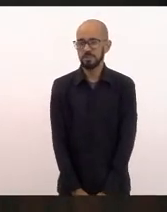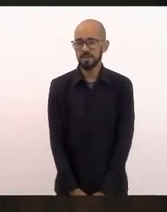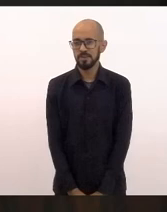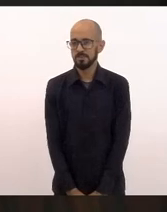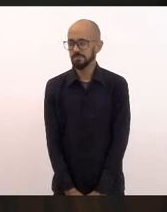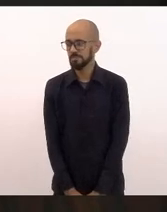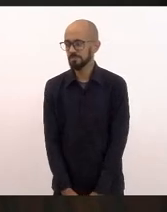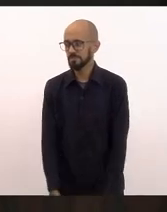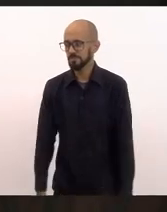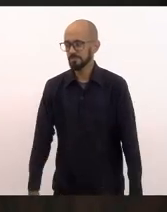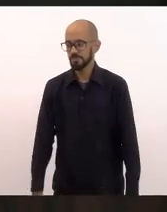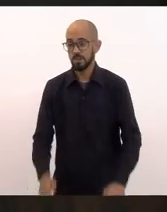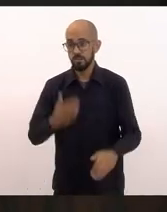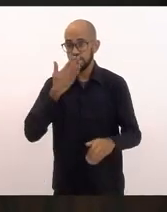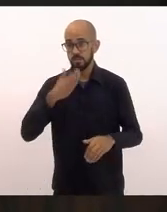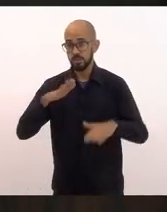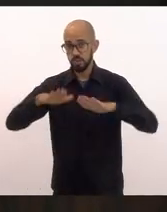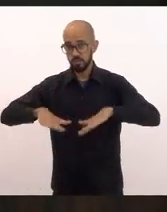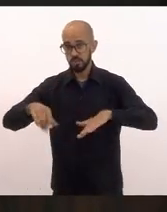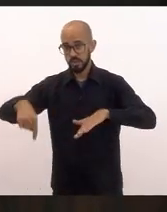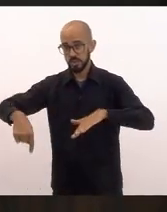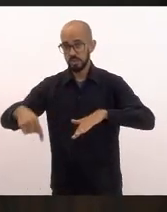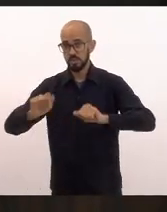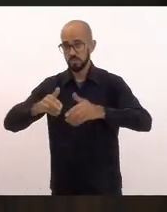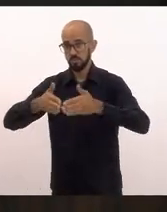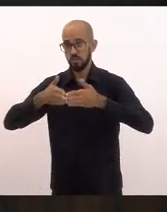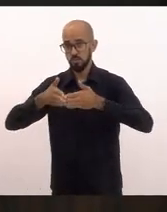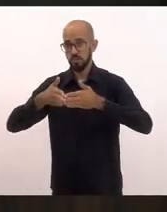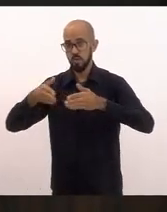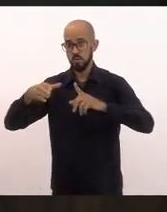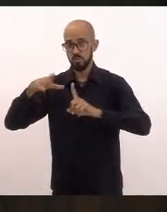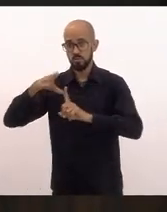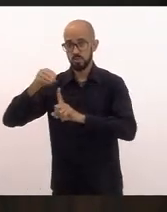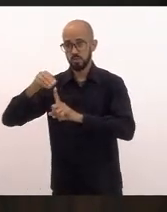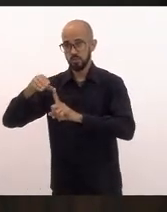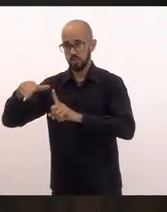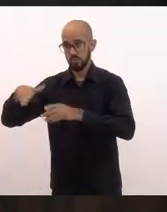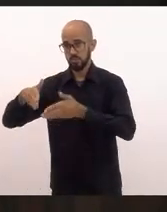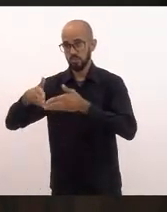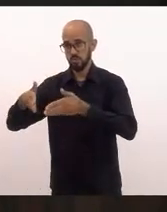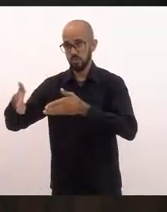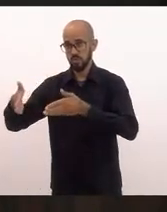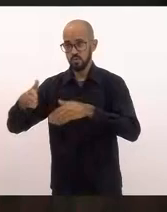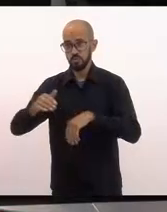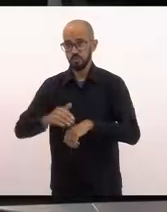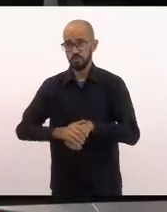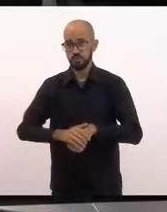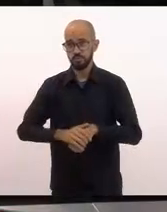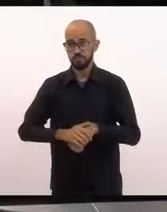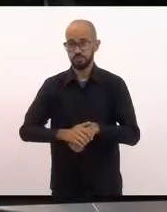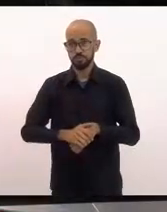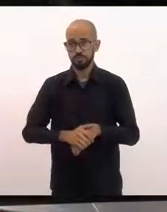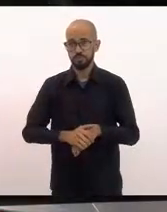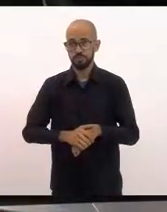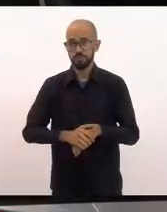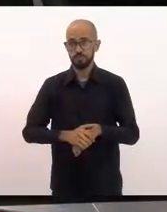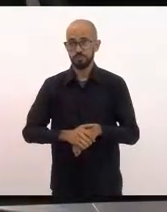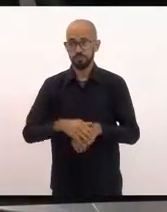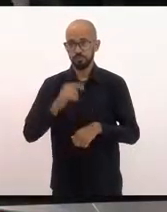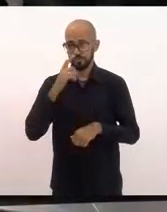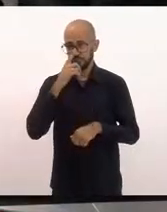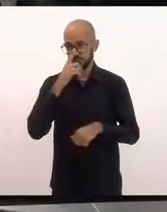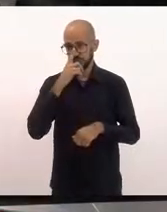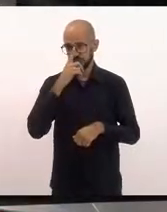Eu vou pedir que fiquem aqui, por favor, ao longo do microfone, por favor. Ao longo do microfone.